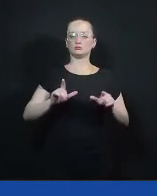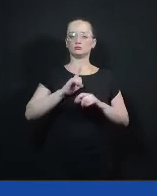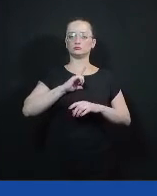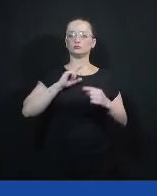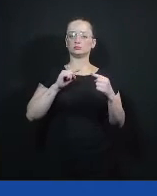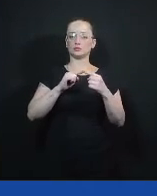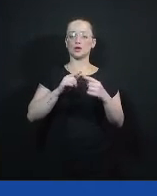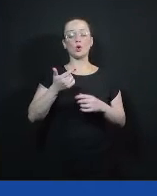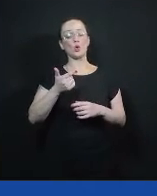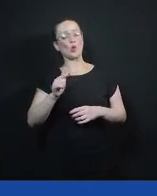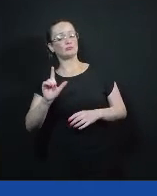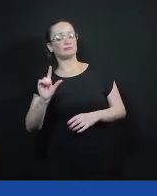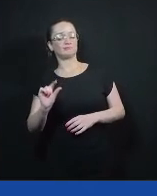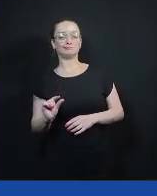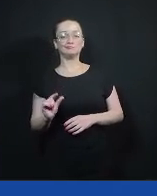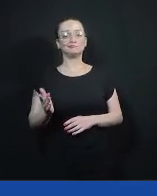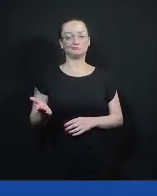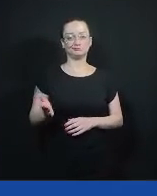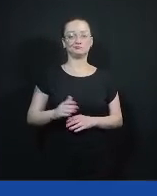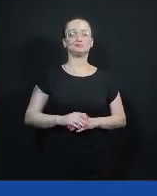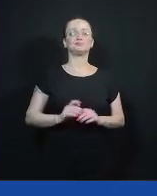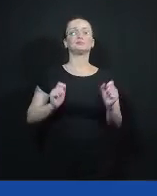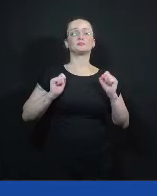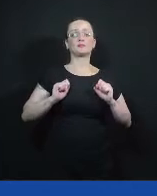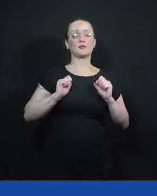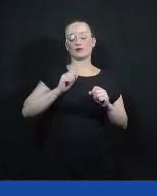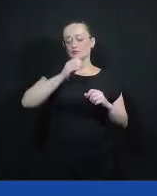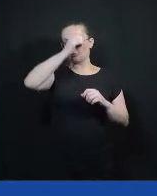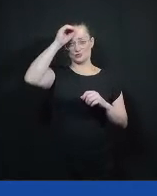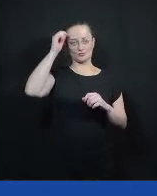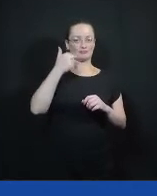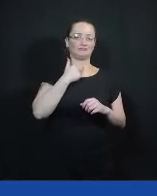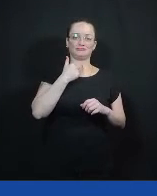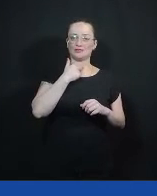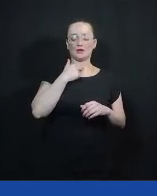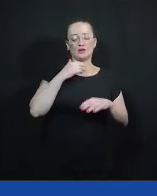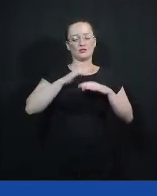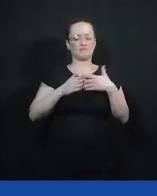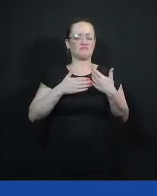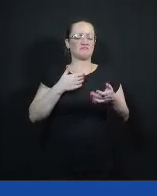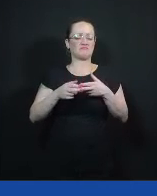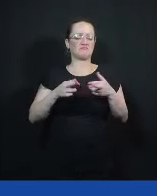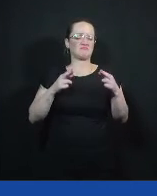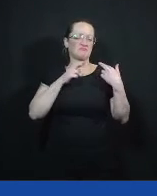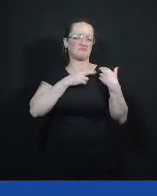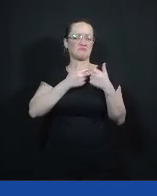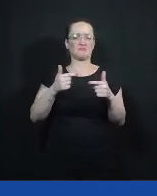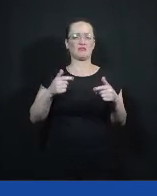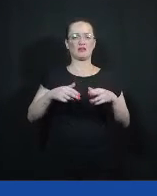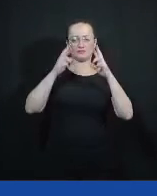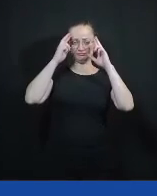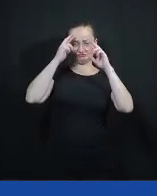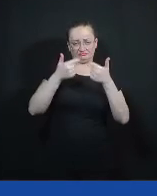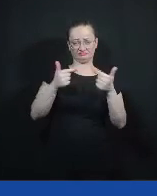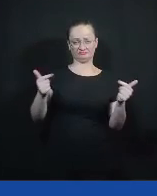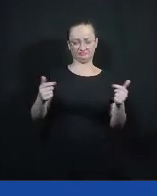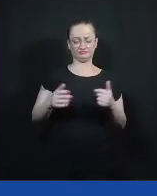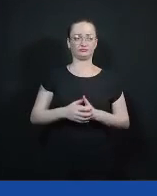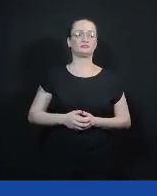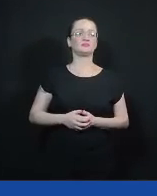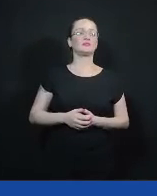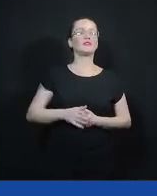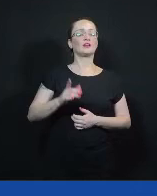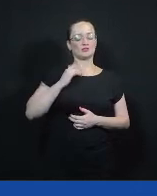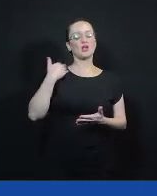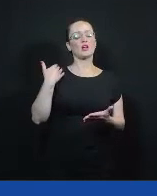ética, outras não podemos nos ser ingênuos. De forma leviana, a gente sabe muito,